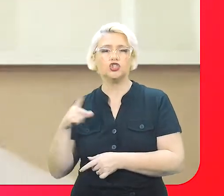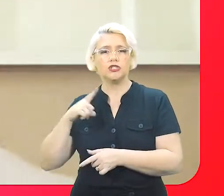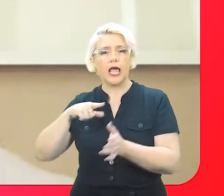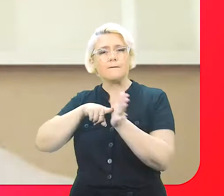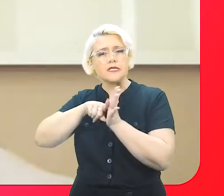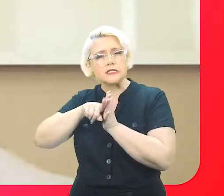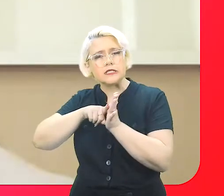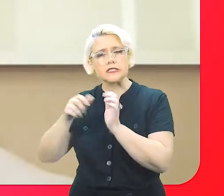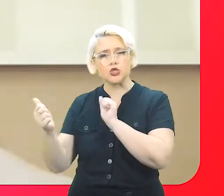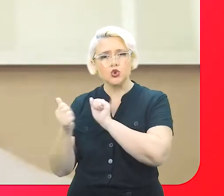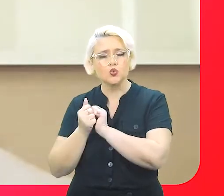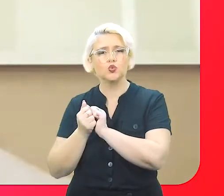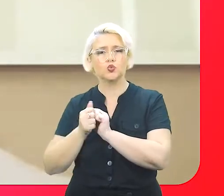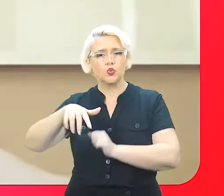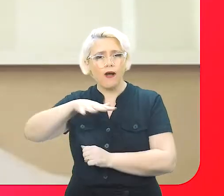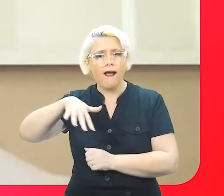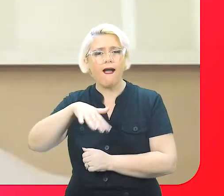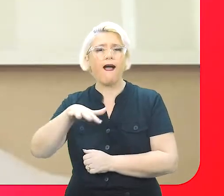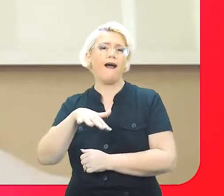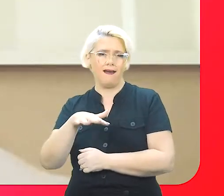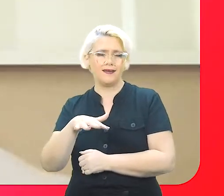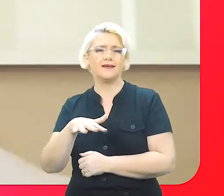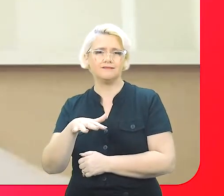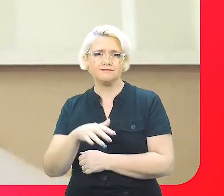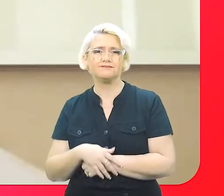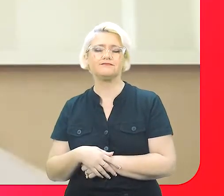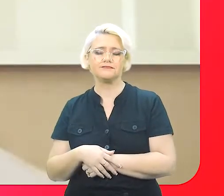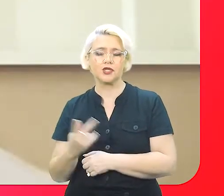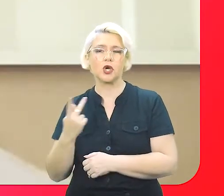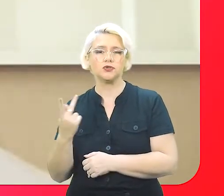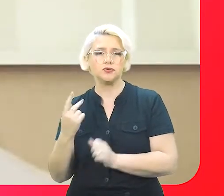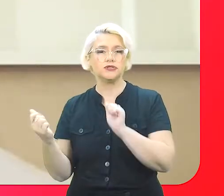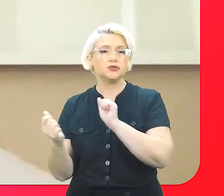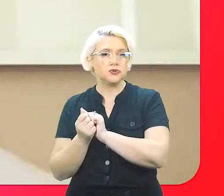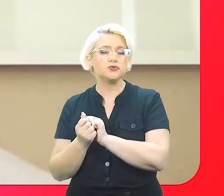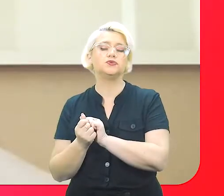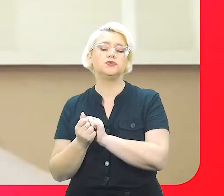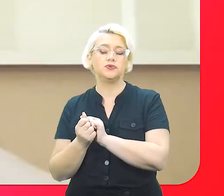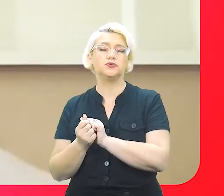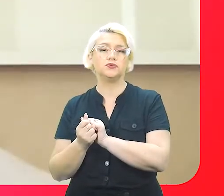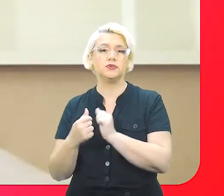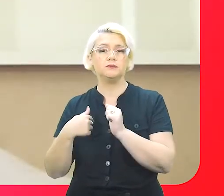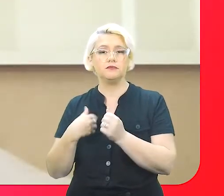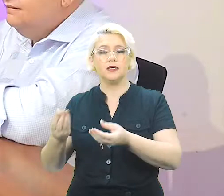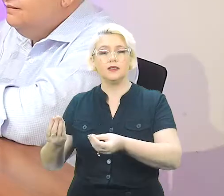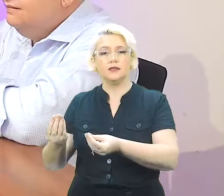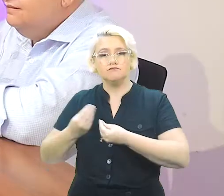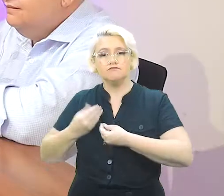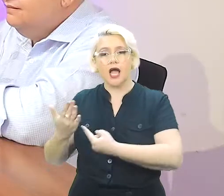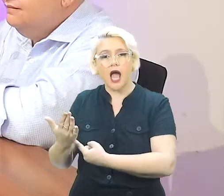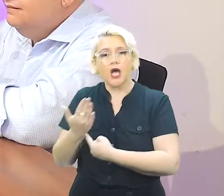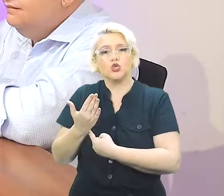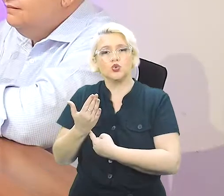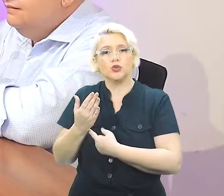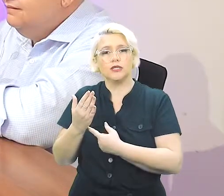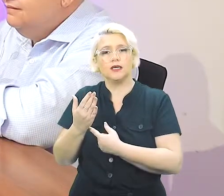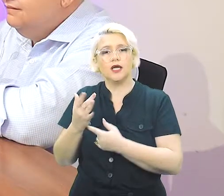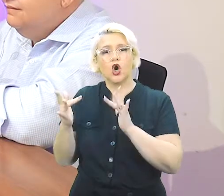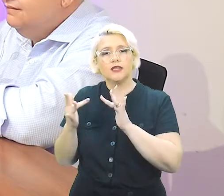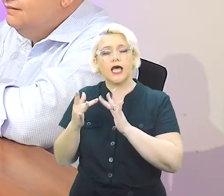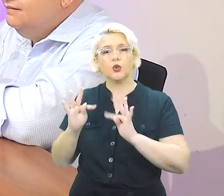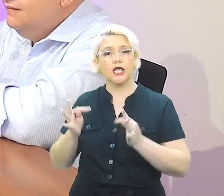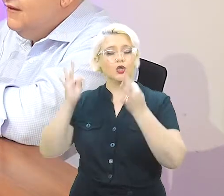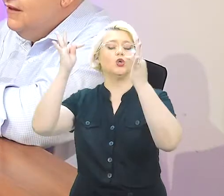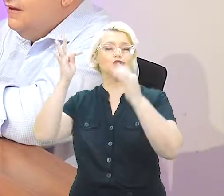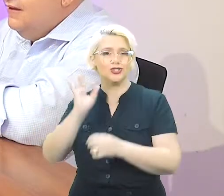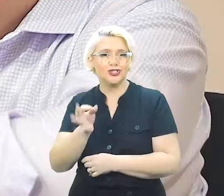várias pesquisas que fizemos e que me colocam sempre em contato com a tecnologia,